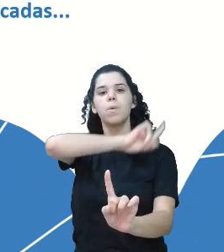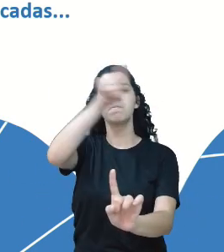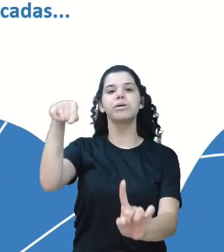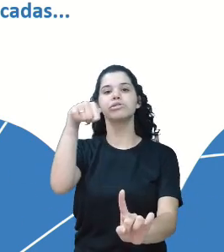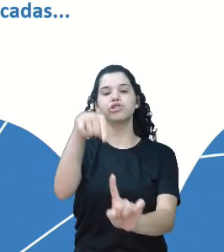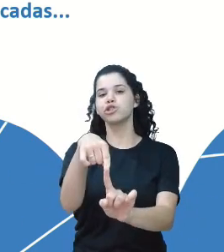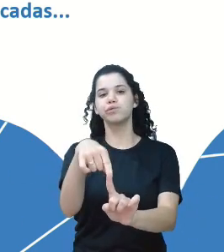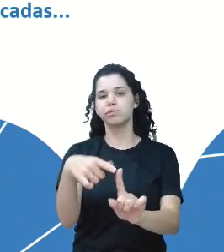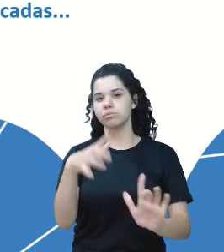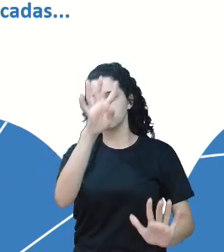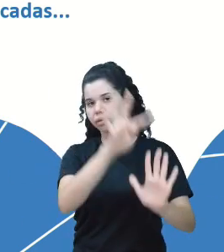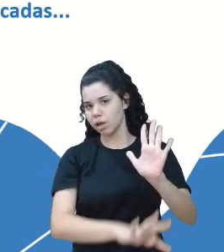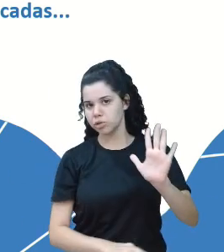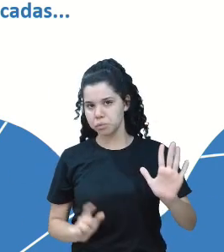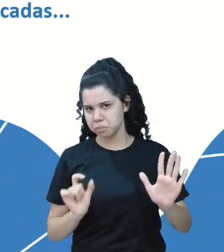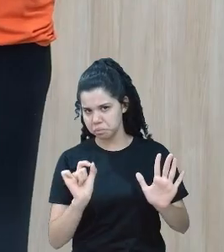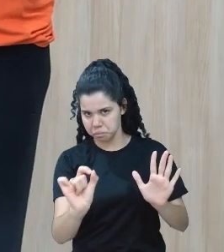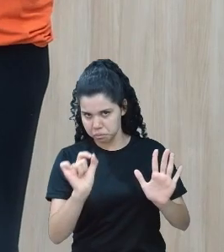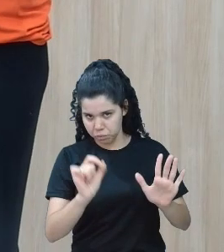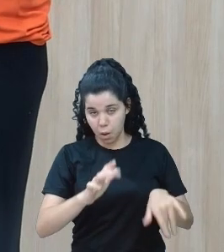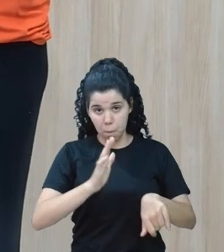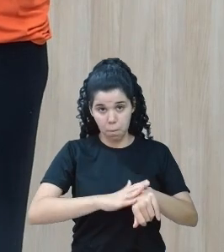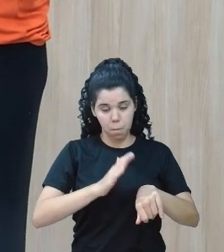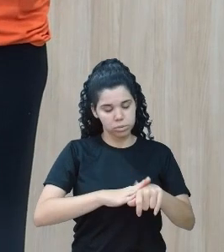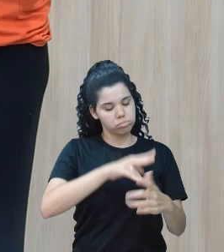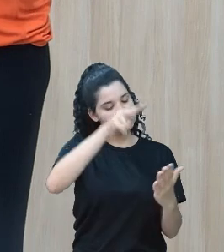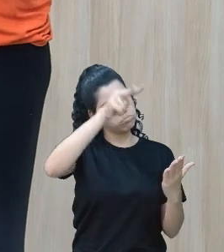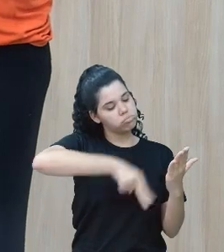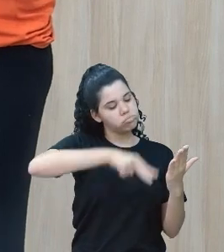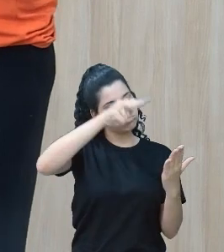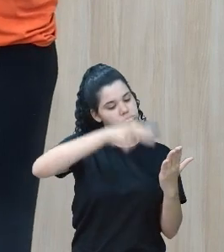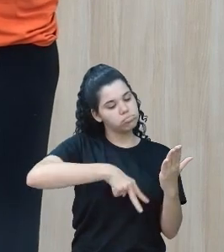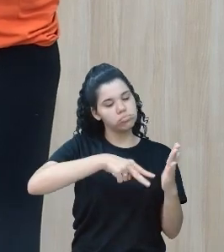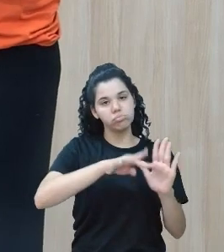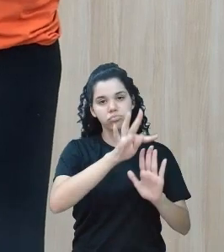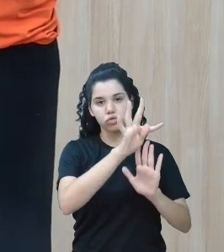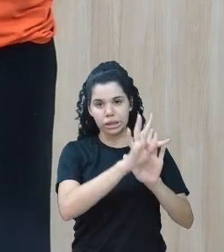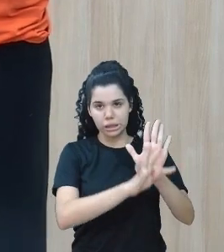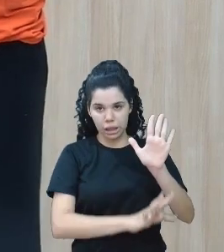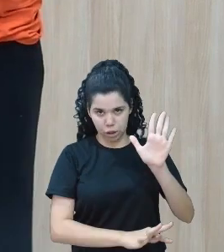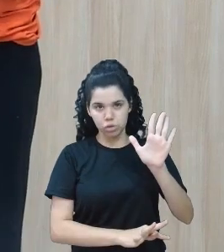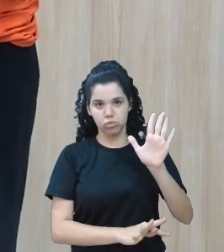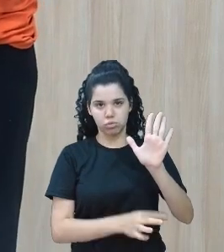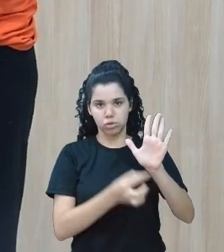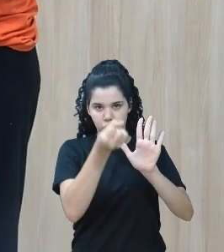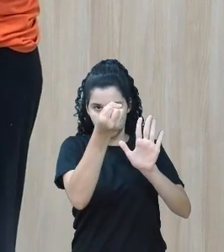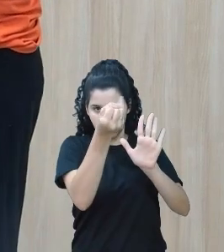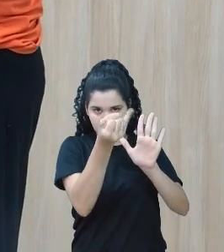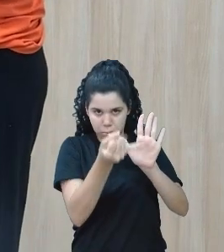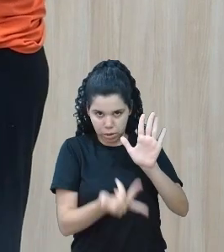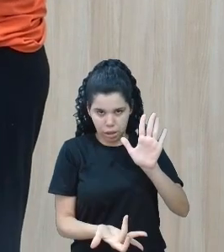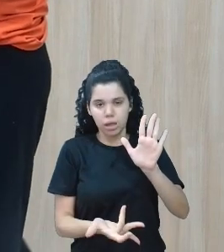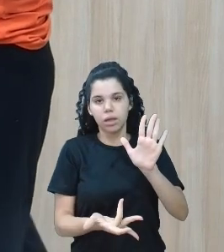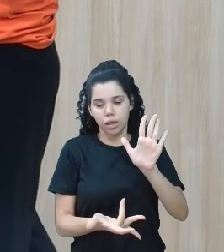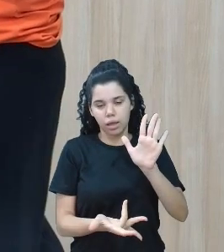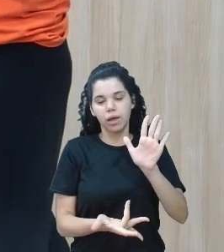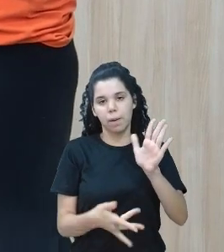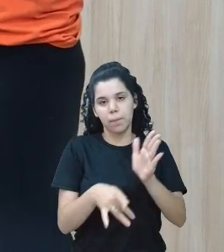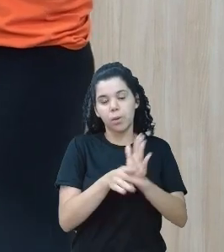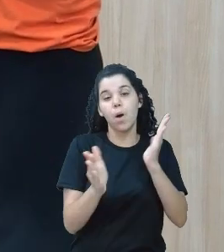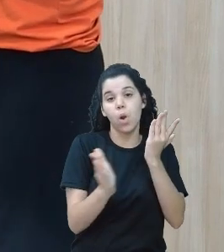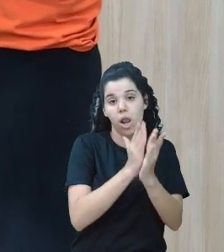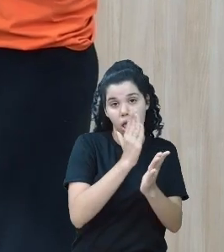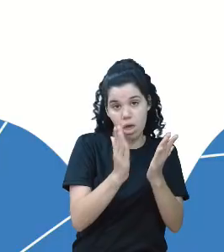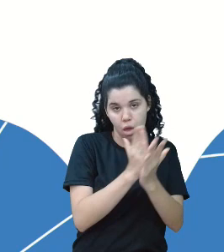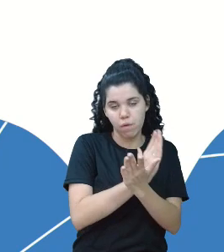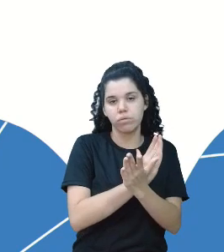serve para quê? Durante a leitura, toda a leitura, esse texto do Coração Roubado, que fala sobre as obras do Coração Roubado,